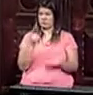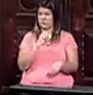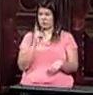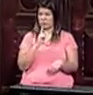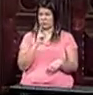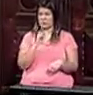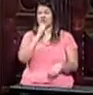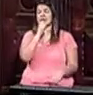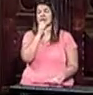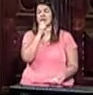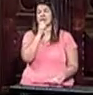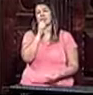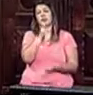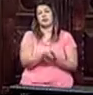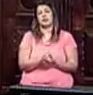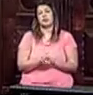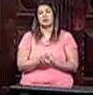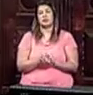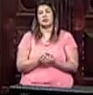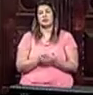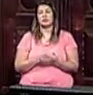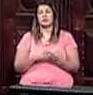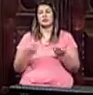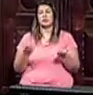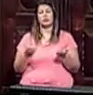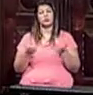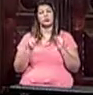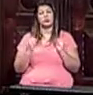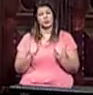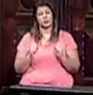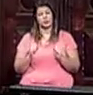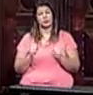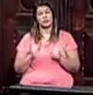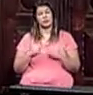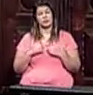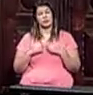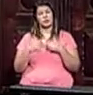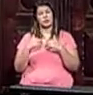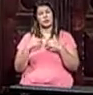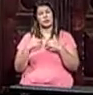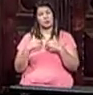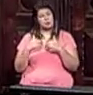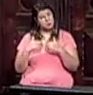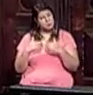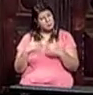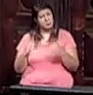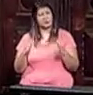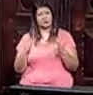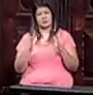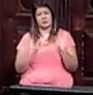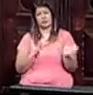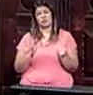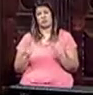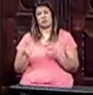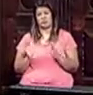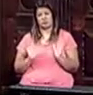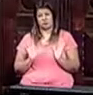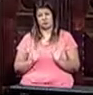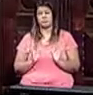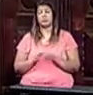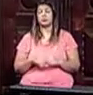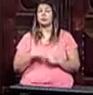pagar. Isso pode ser o começo de organizar alguma coisa. Mas se